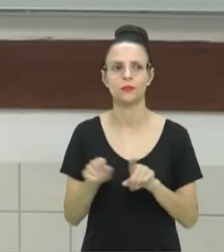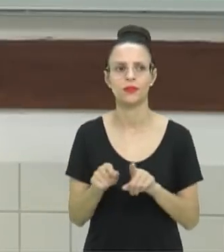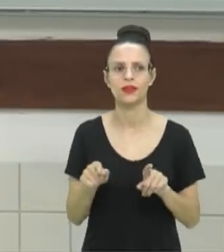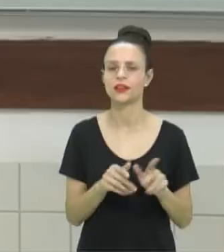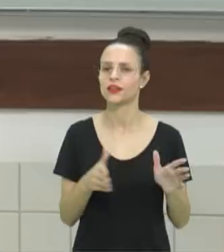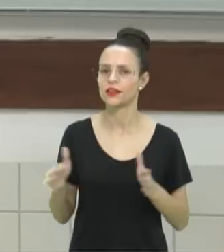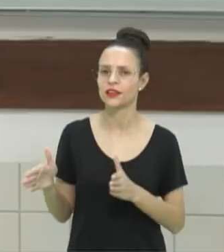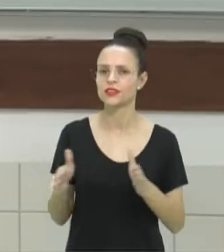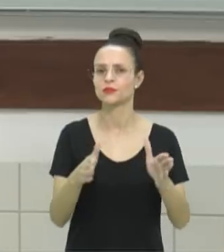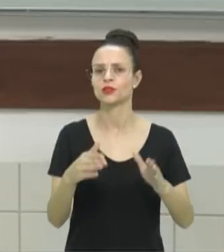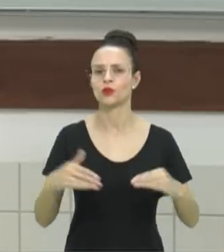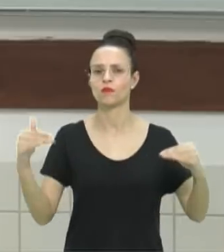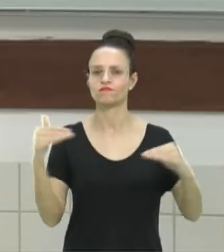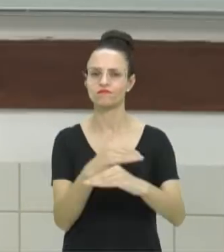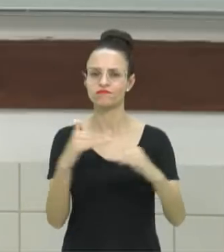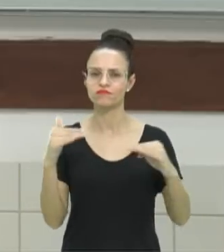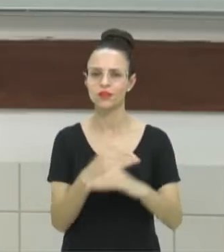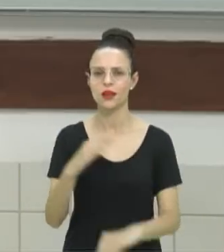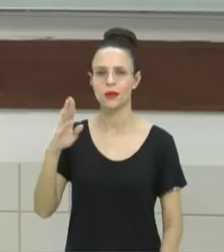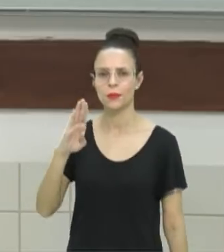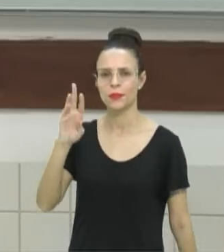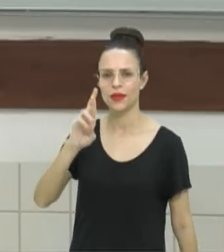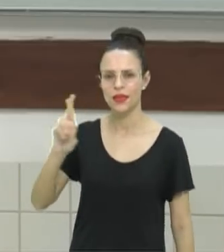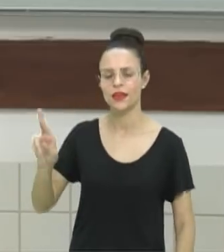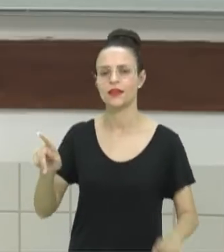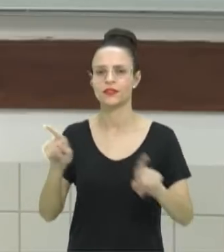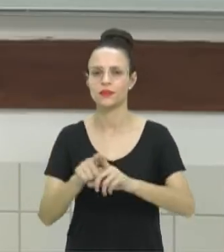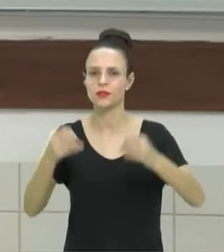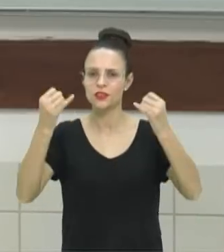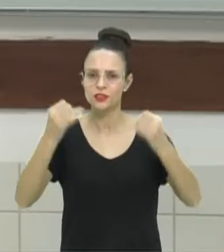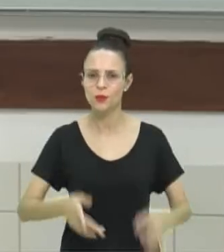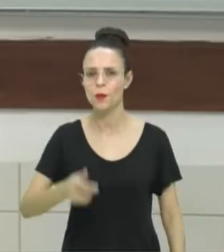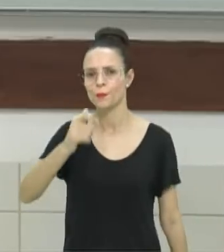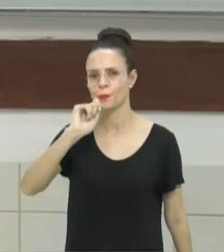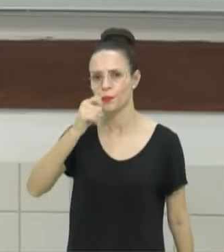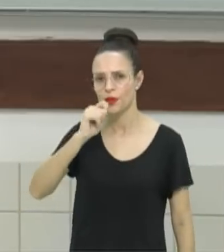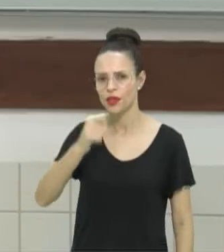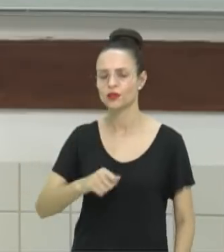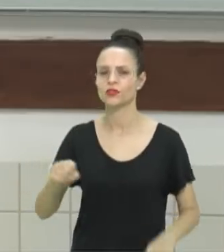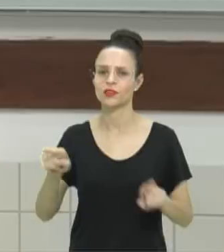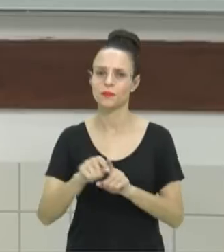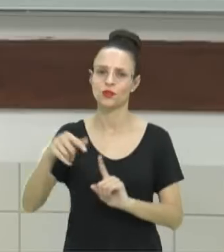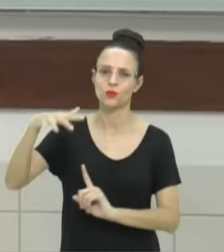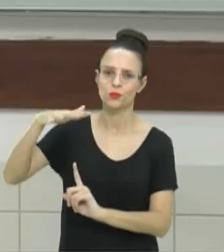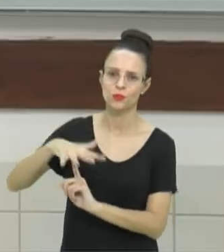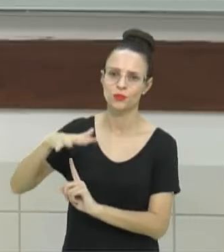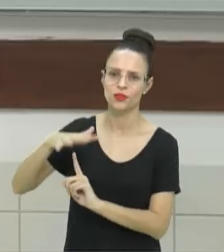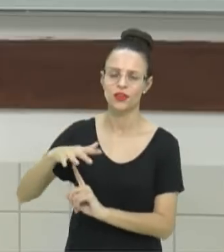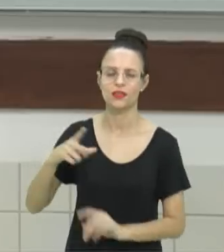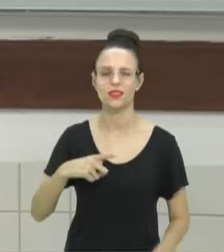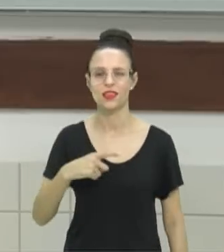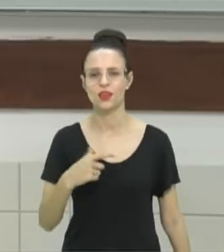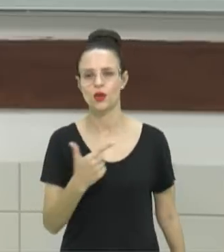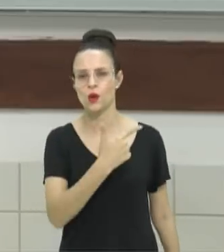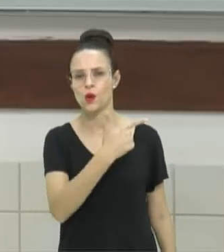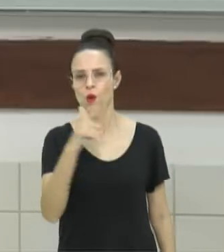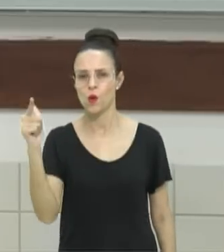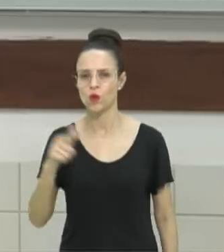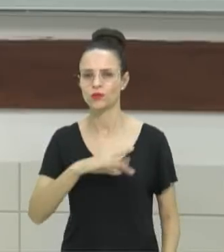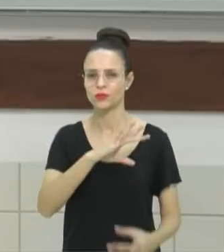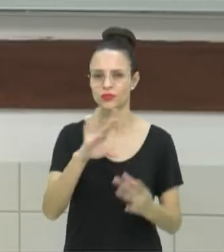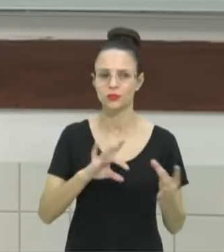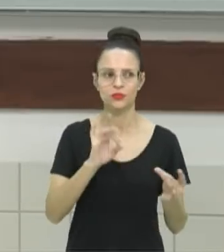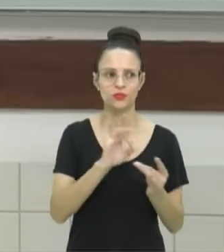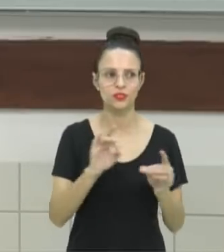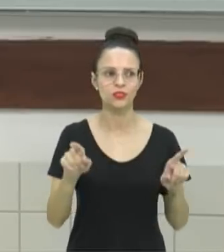do trecho da BR, ele falou do pinhão, ele falou do pinheiro, tem outras